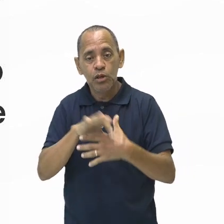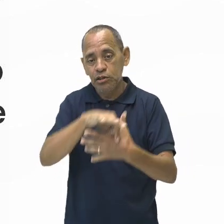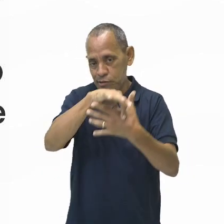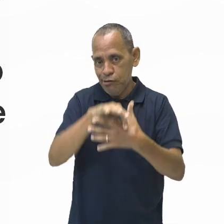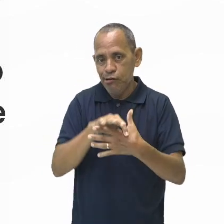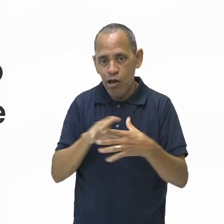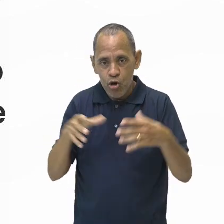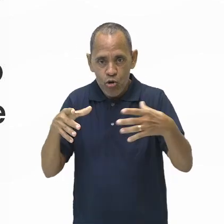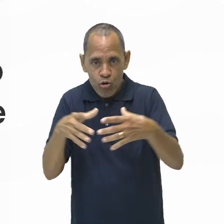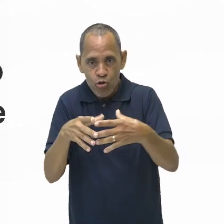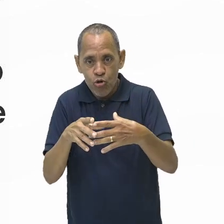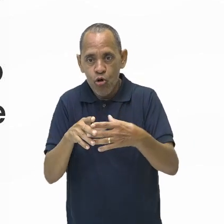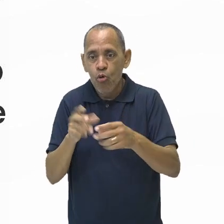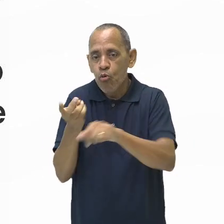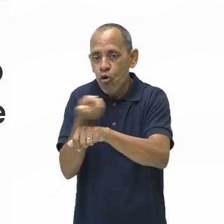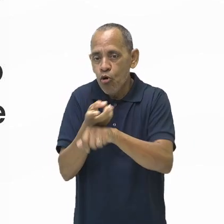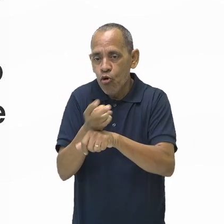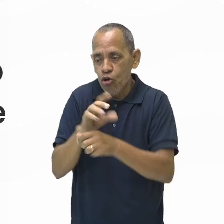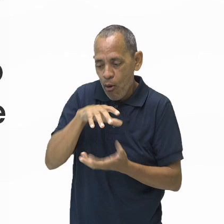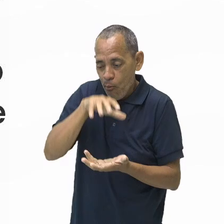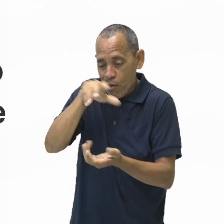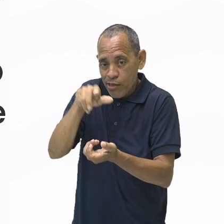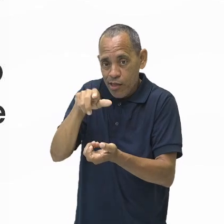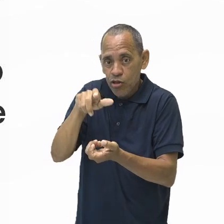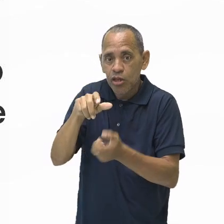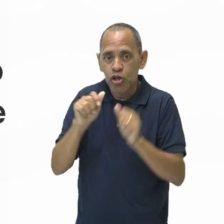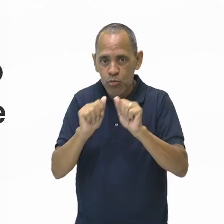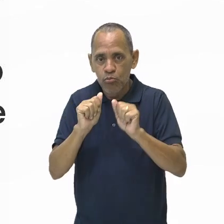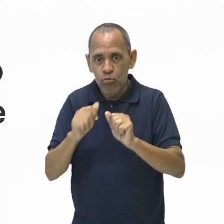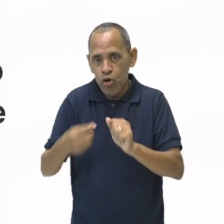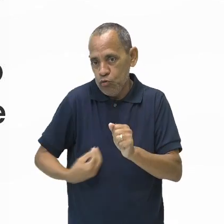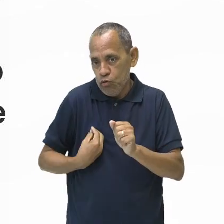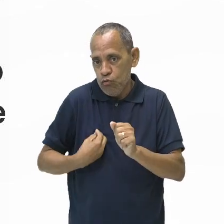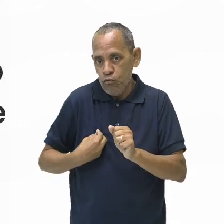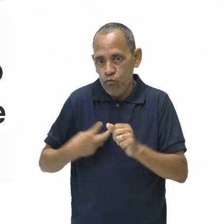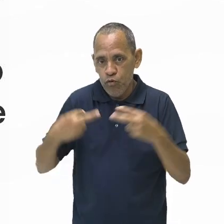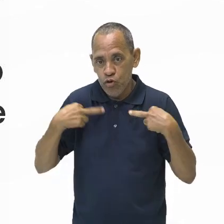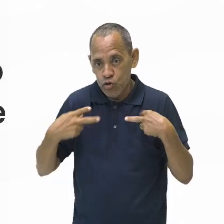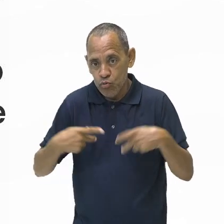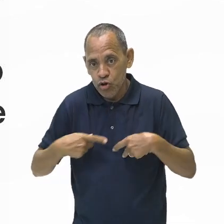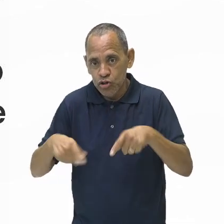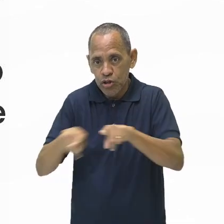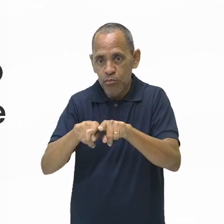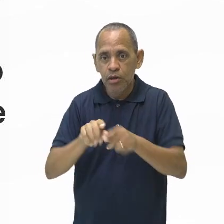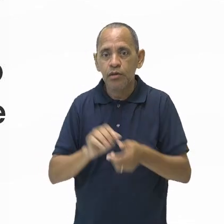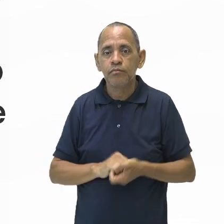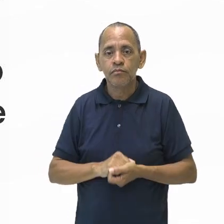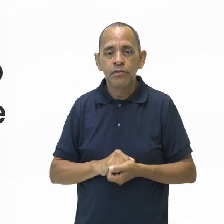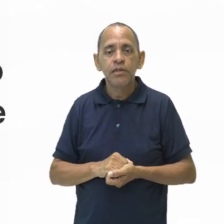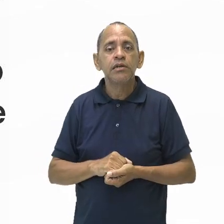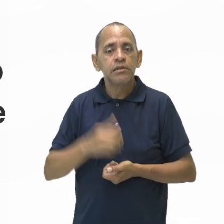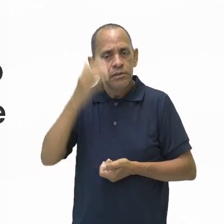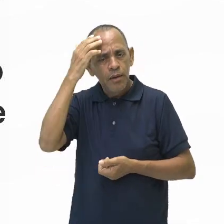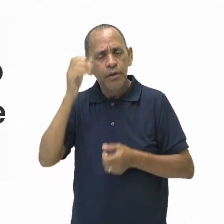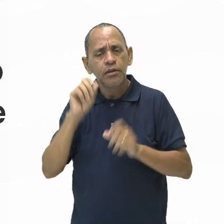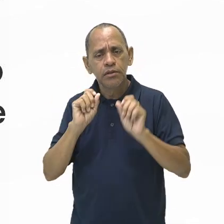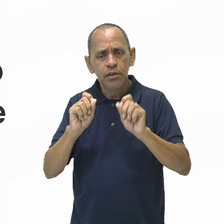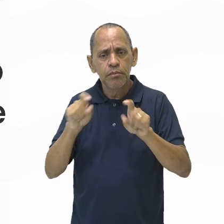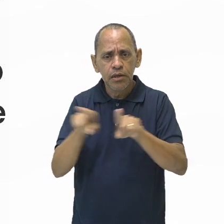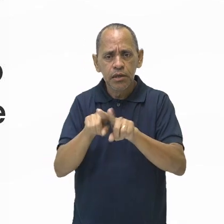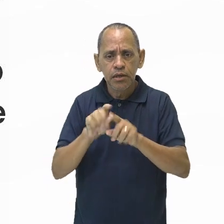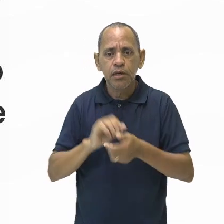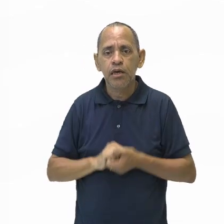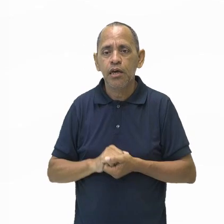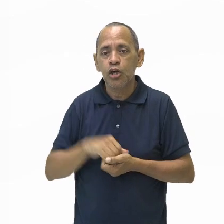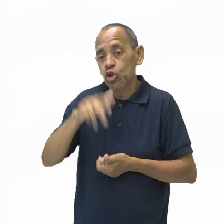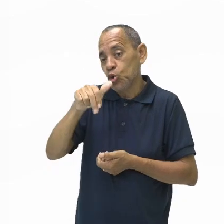outro planeta que possa abrigar a população humana. Mesmo consciente de que talvez nunca reencontre sua família, ele aceita a nobre